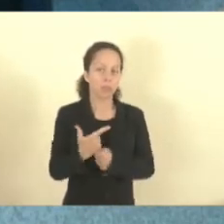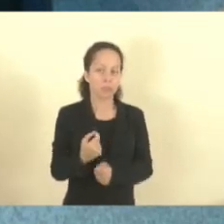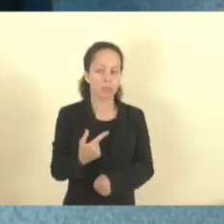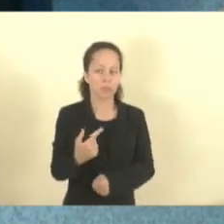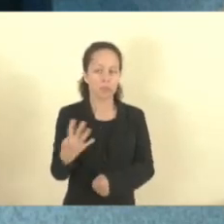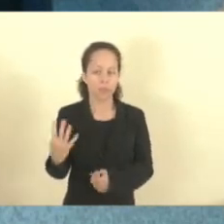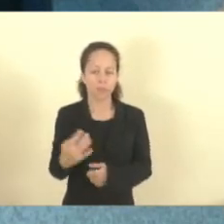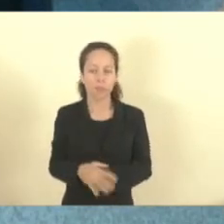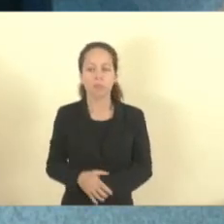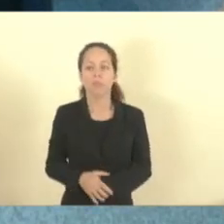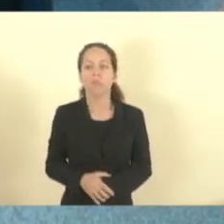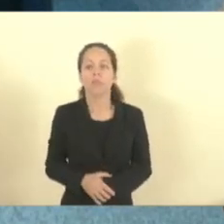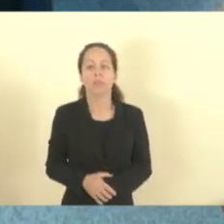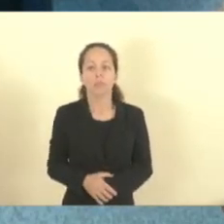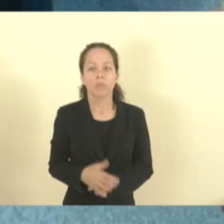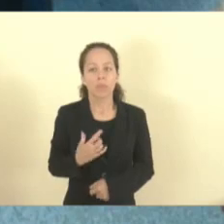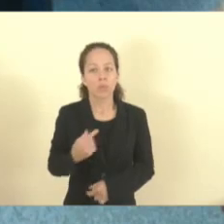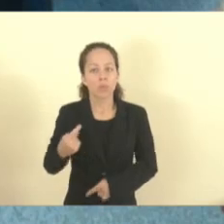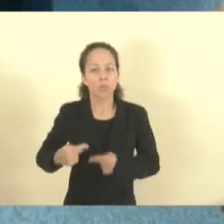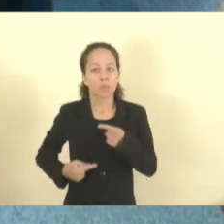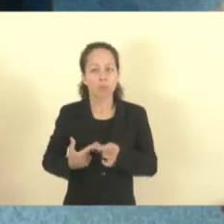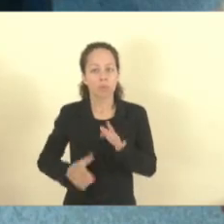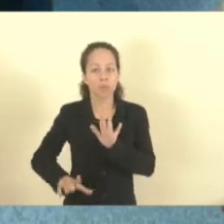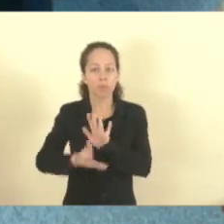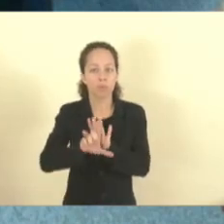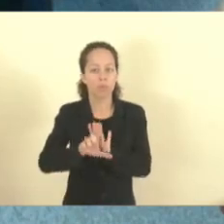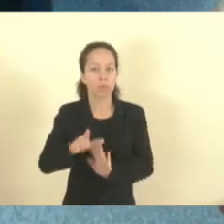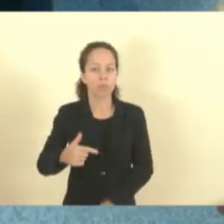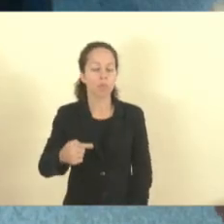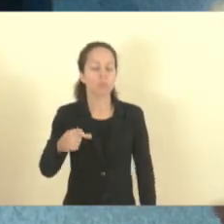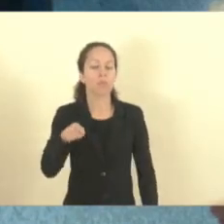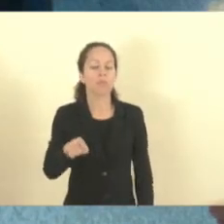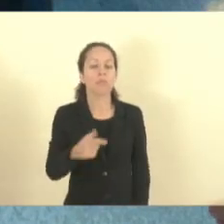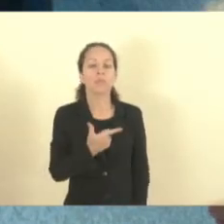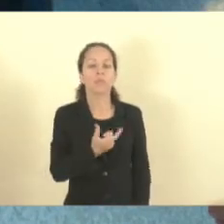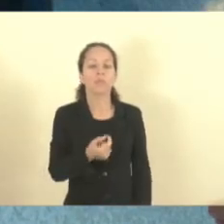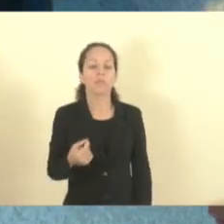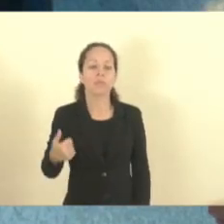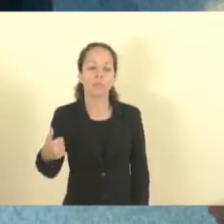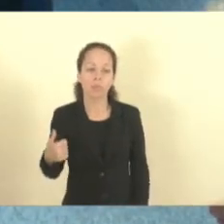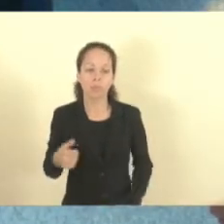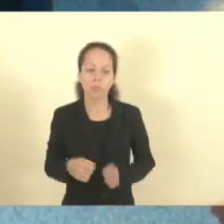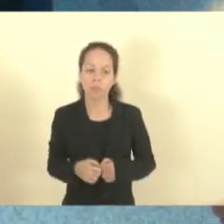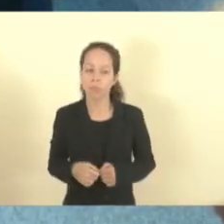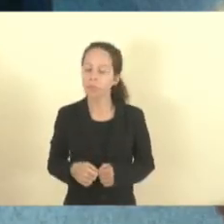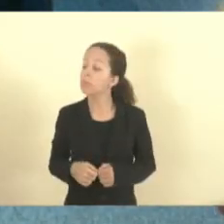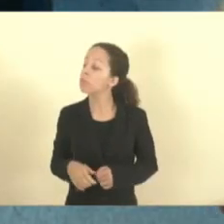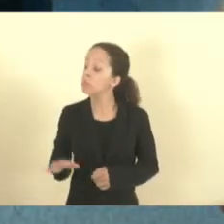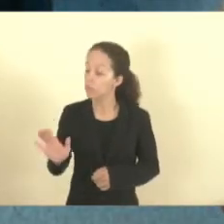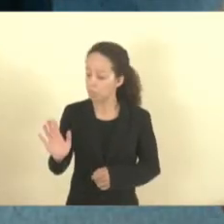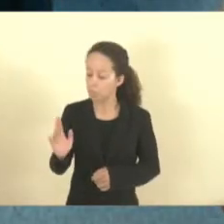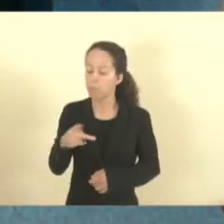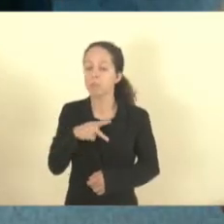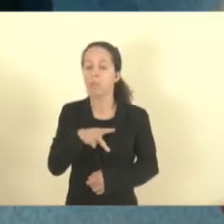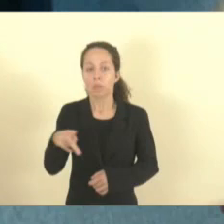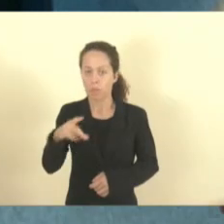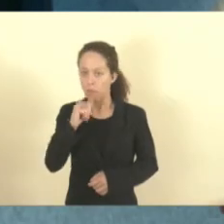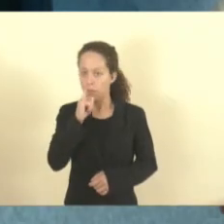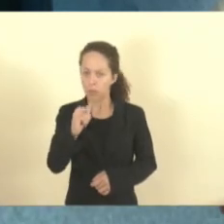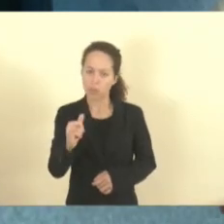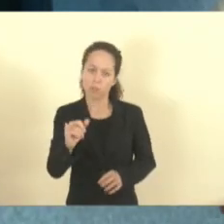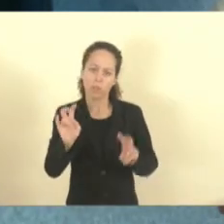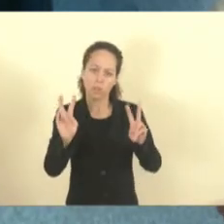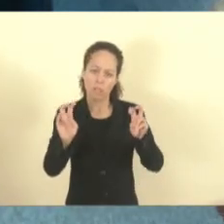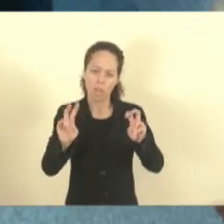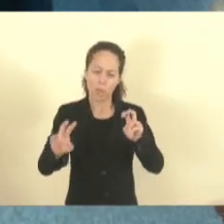introduzindo uma alteração na lei 7.000 de 2001, que é a lei do ICMS. Senhor presidente, importante matéria que o governo